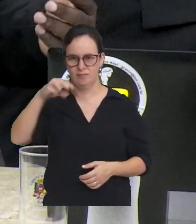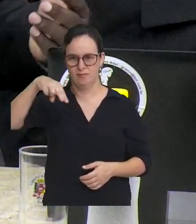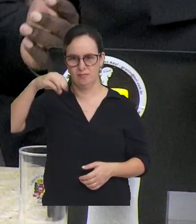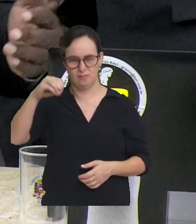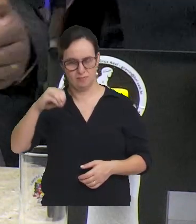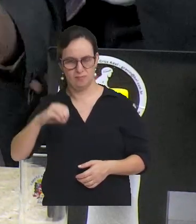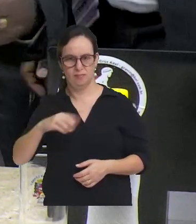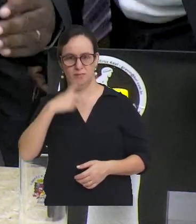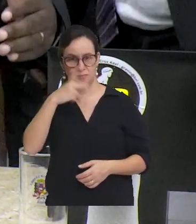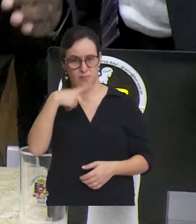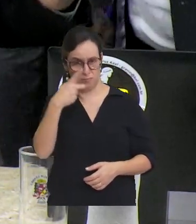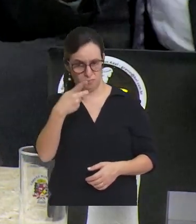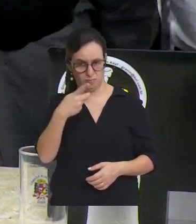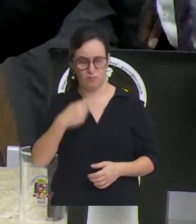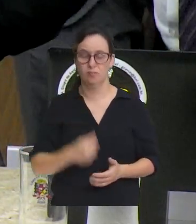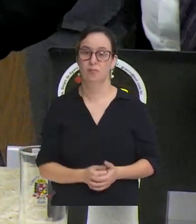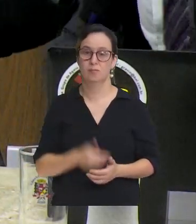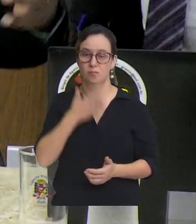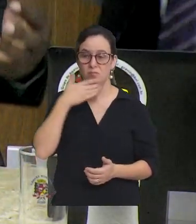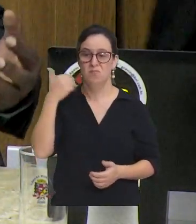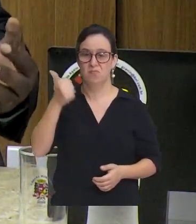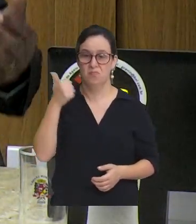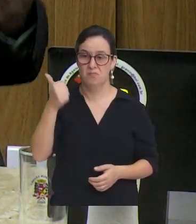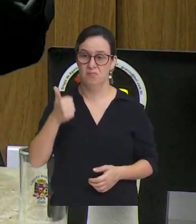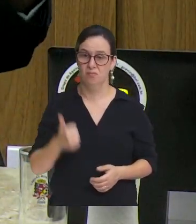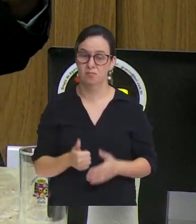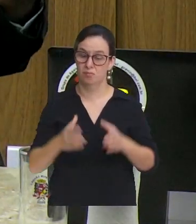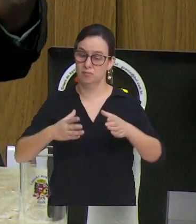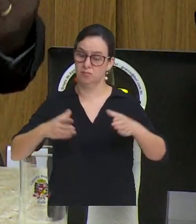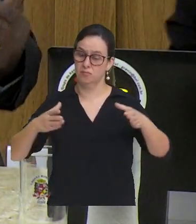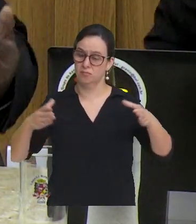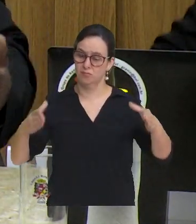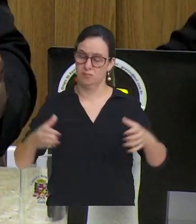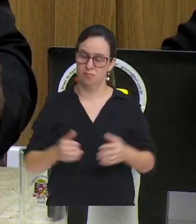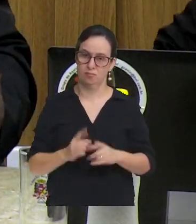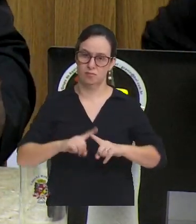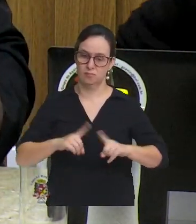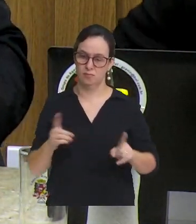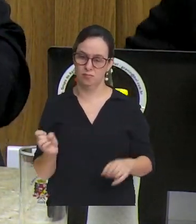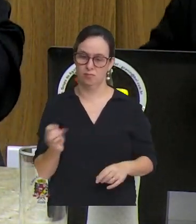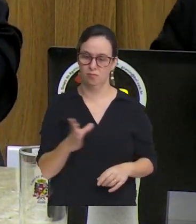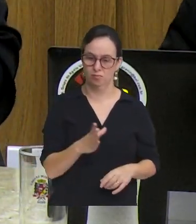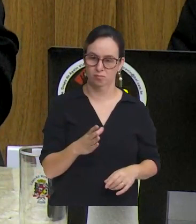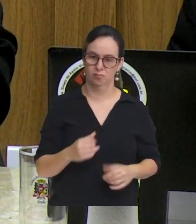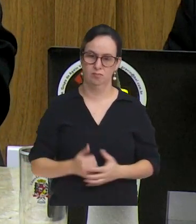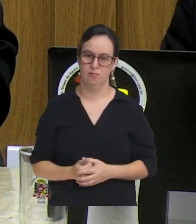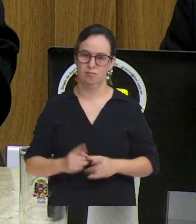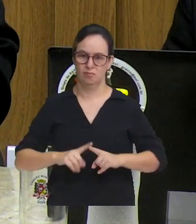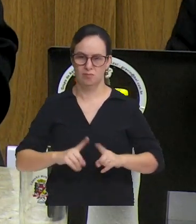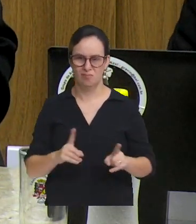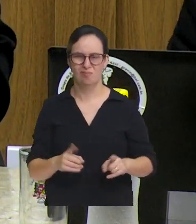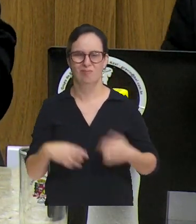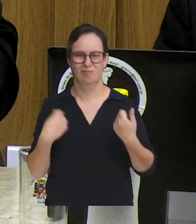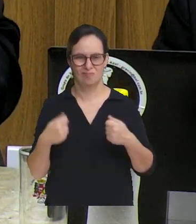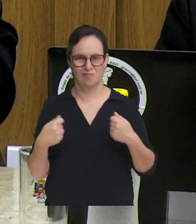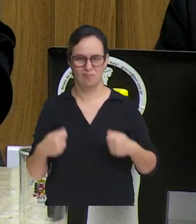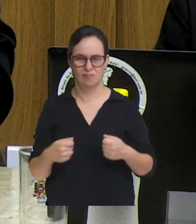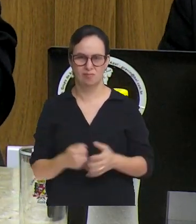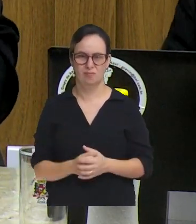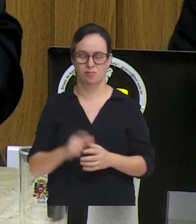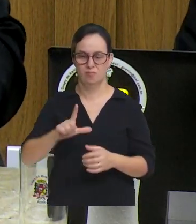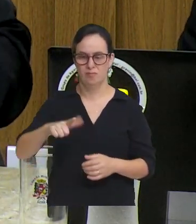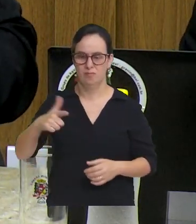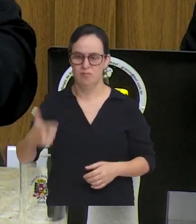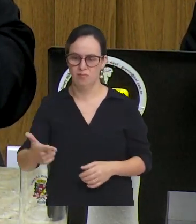cemitério, no sentido está aumentando, colocando muro, mas na parte nova. Agora tem a parte de baixo, que realmente está deixando a